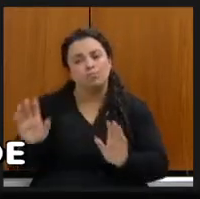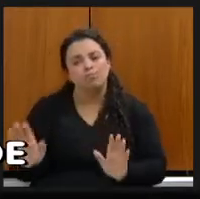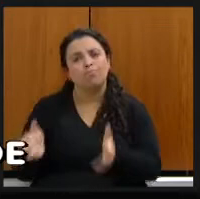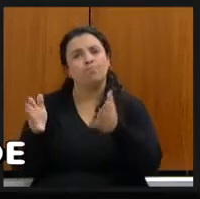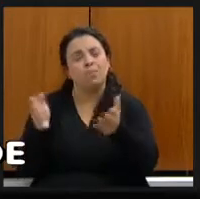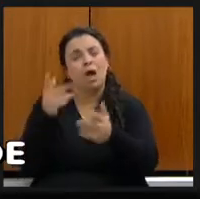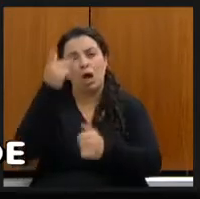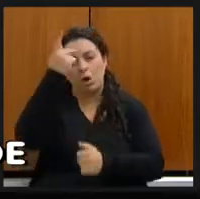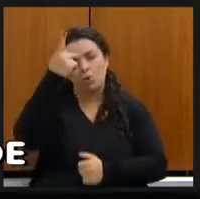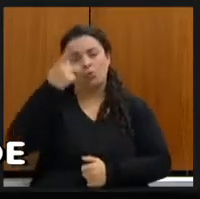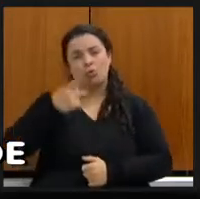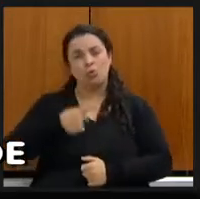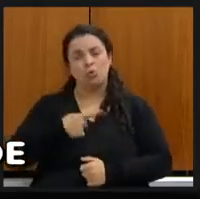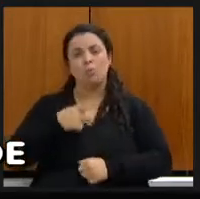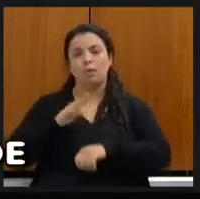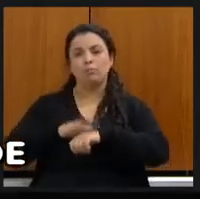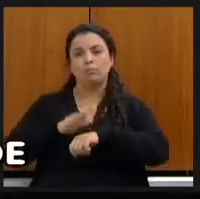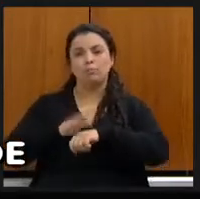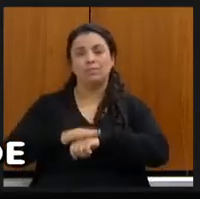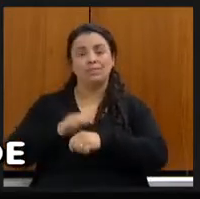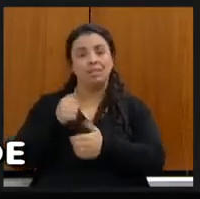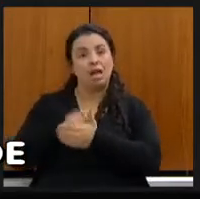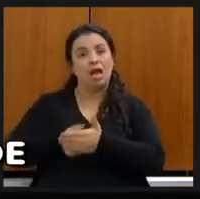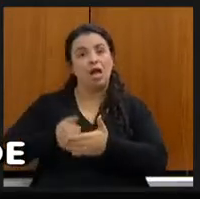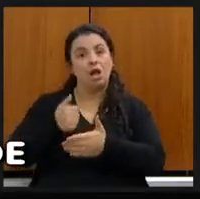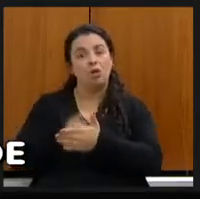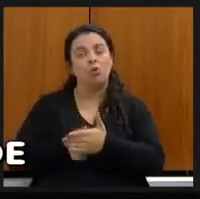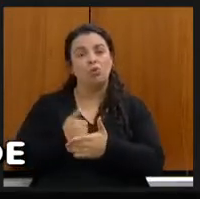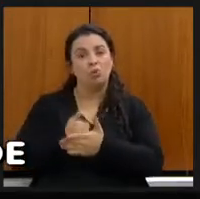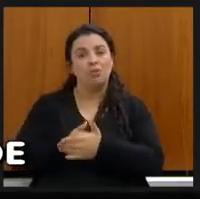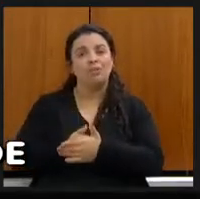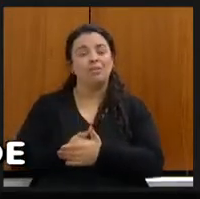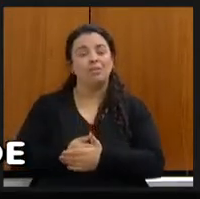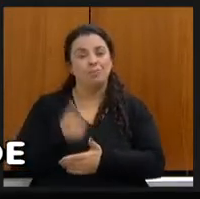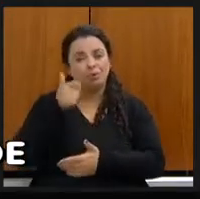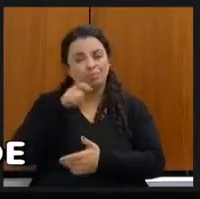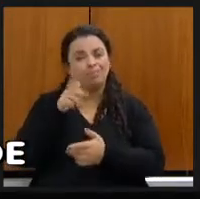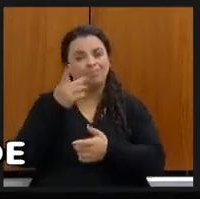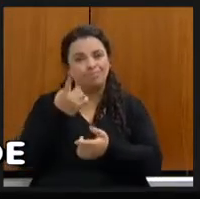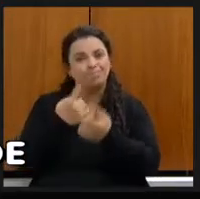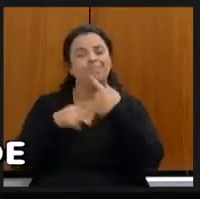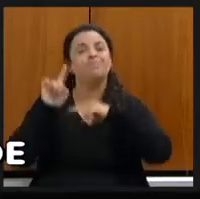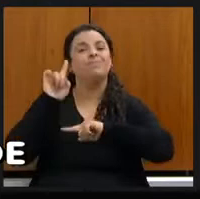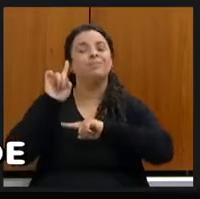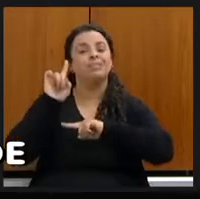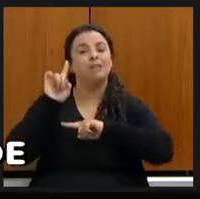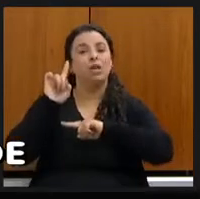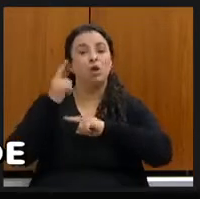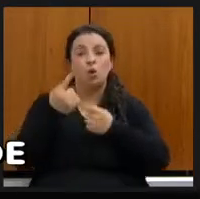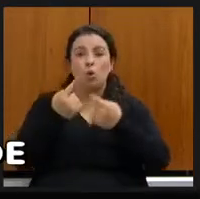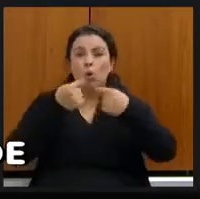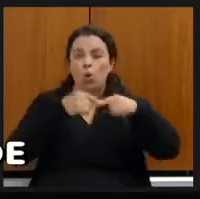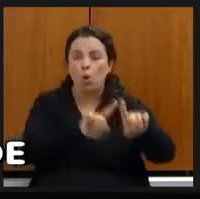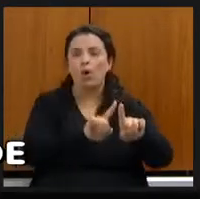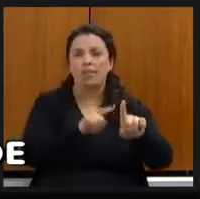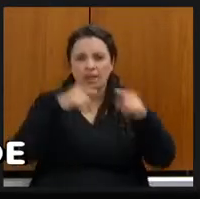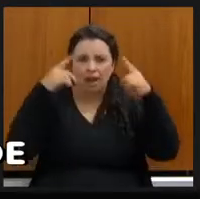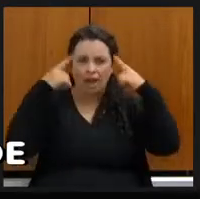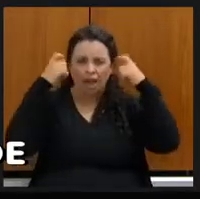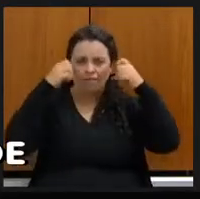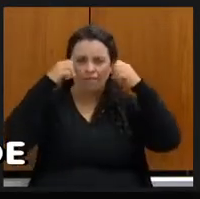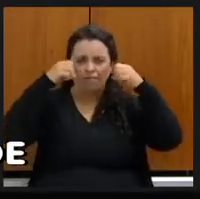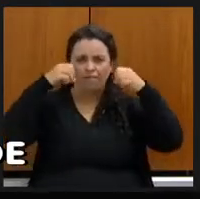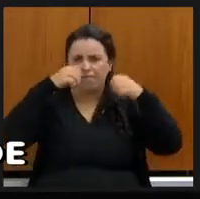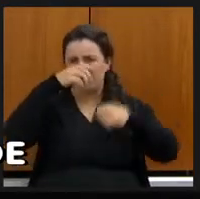autonomia na luta por uma pela superação da violência e da opressão da